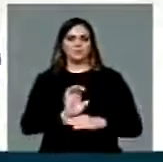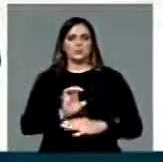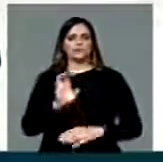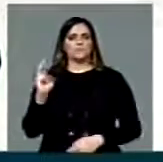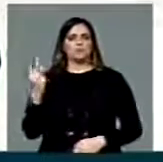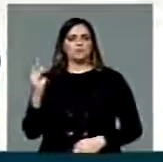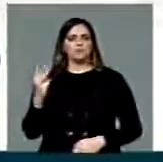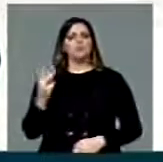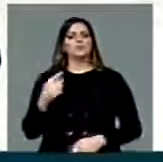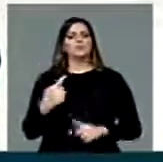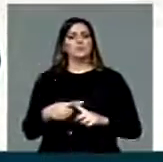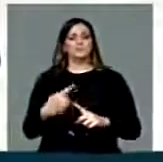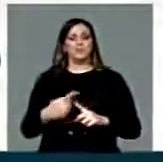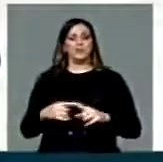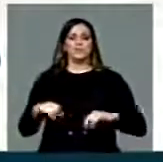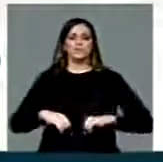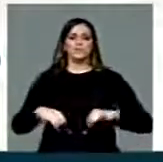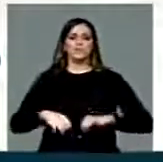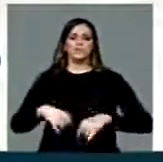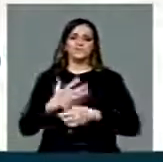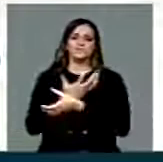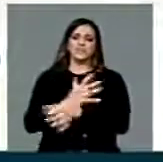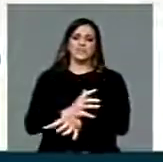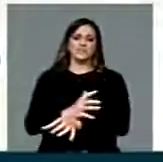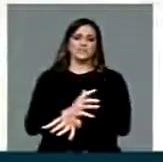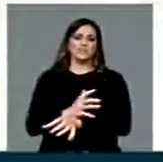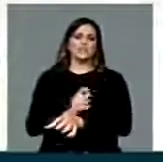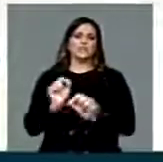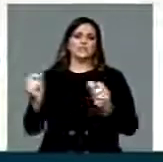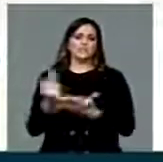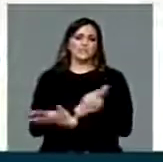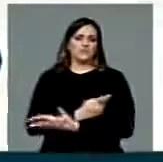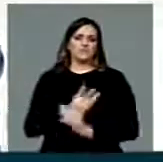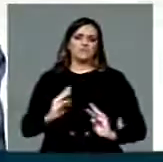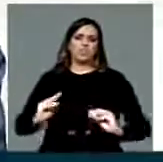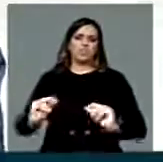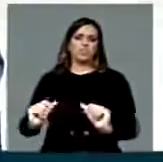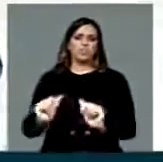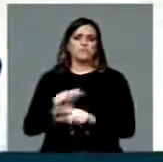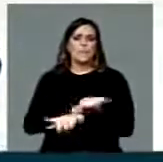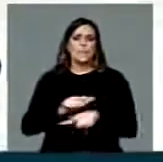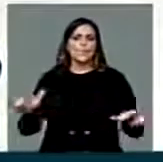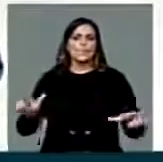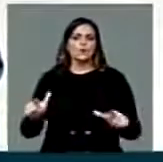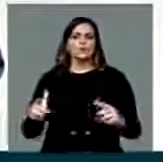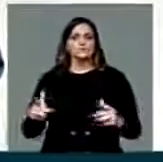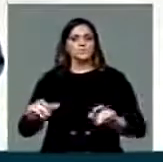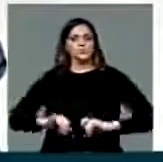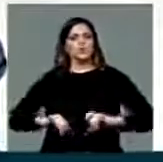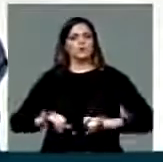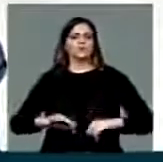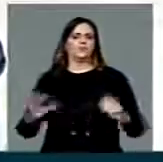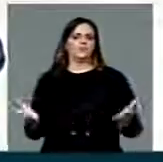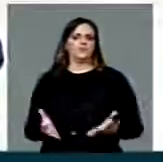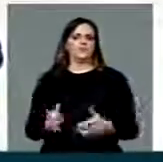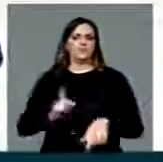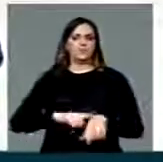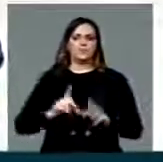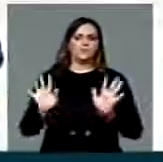da estiagem, que continua a preocupar todos os cearenses, e atingindo já agora, nessa fase de final de